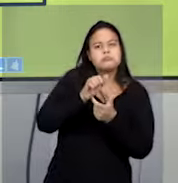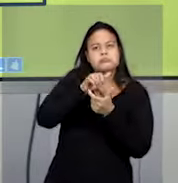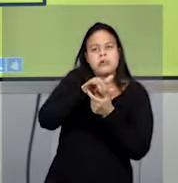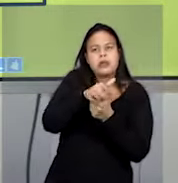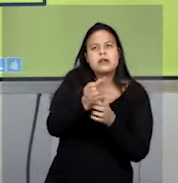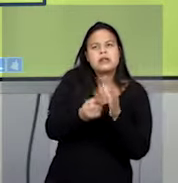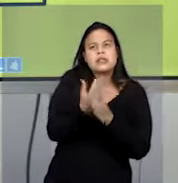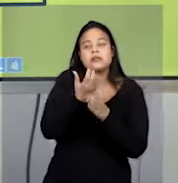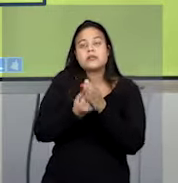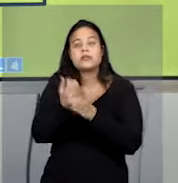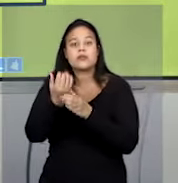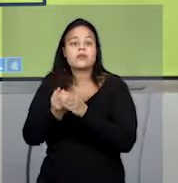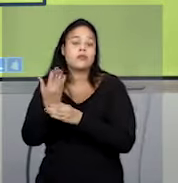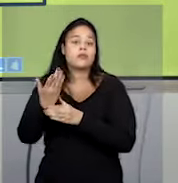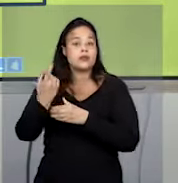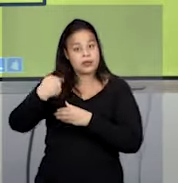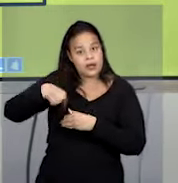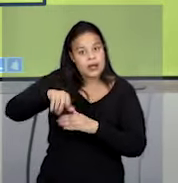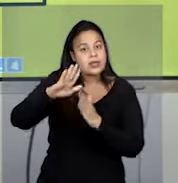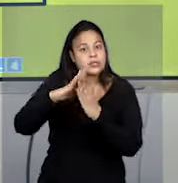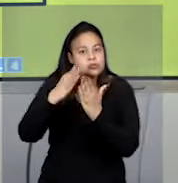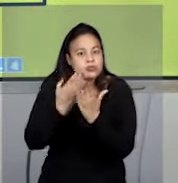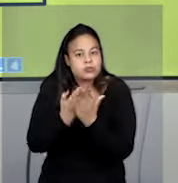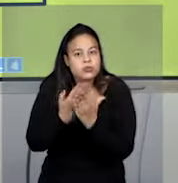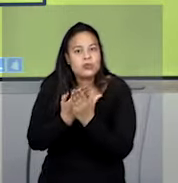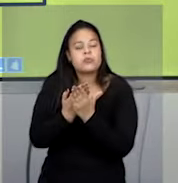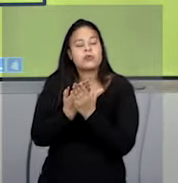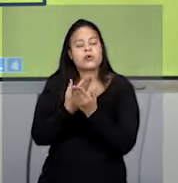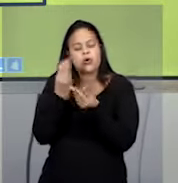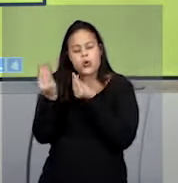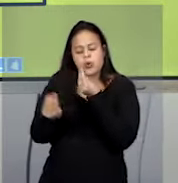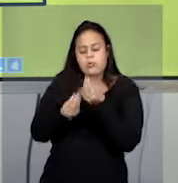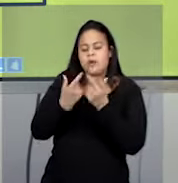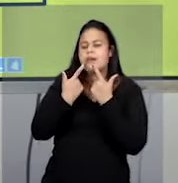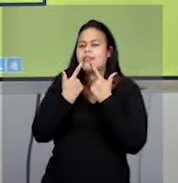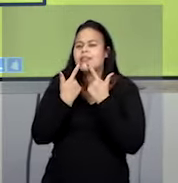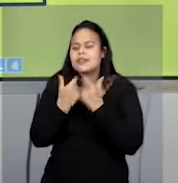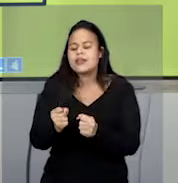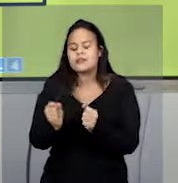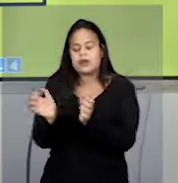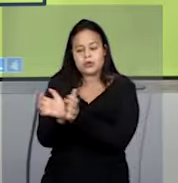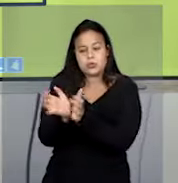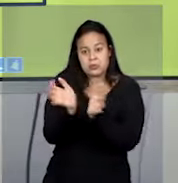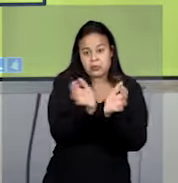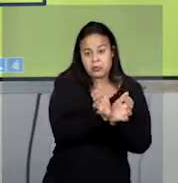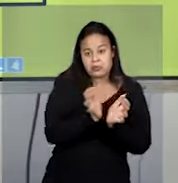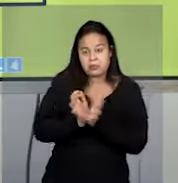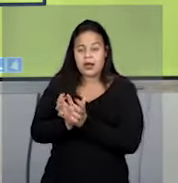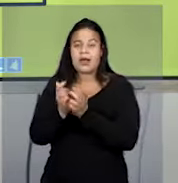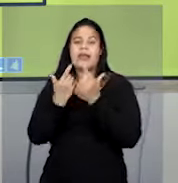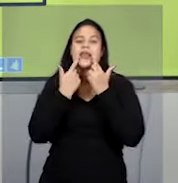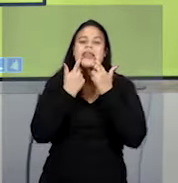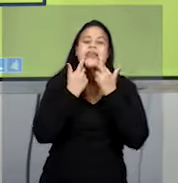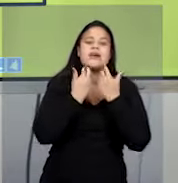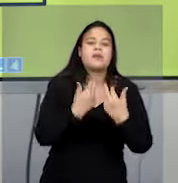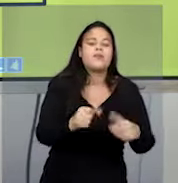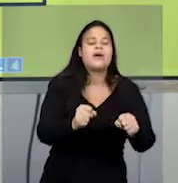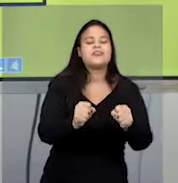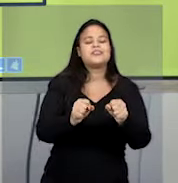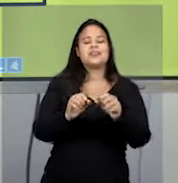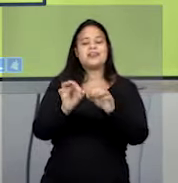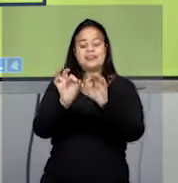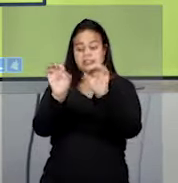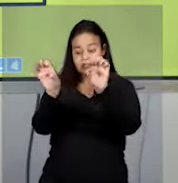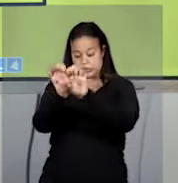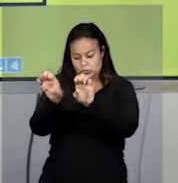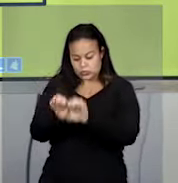a gente, então, na escola, estuda como que essas línguas, como que essa linguagem, como que esses elementos da nossa língua